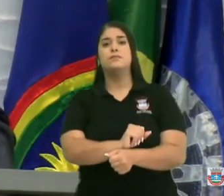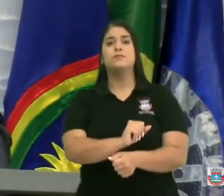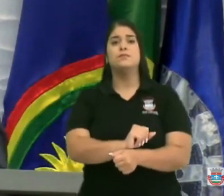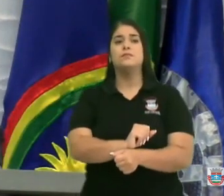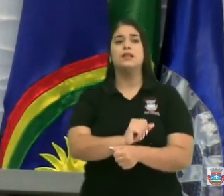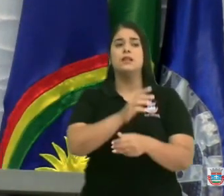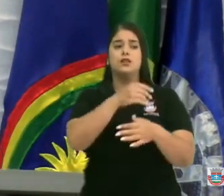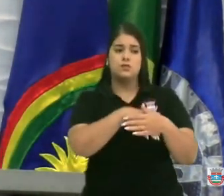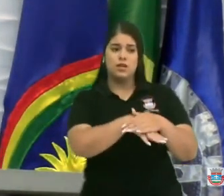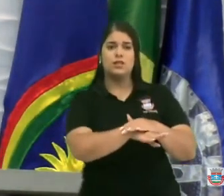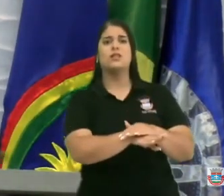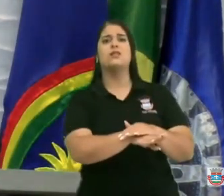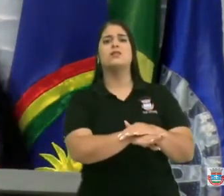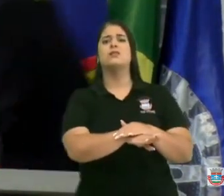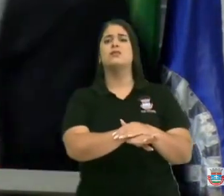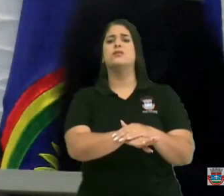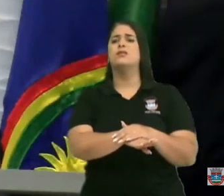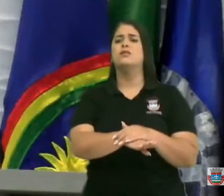engavetado,